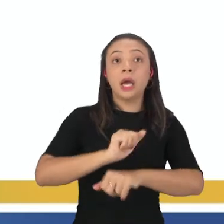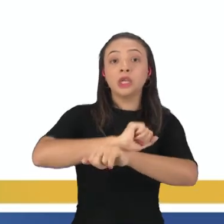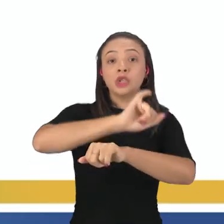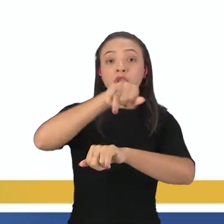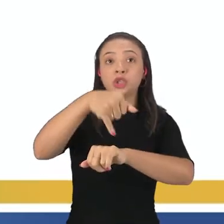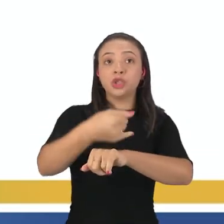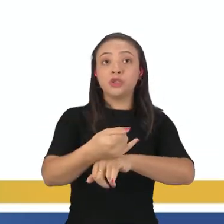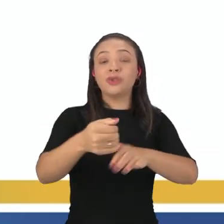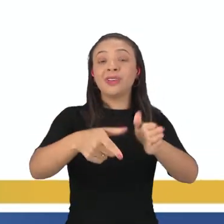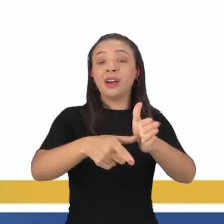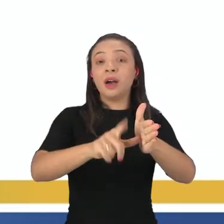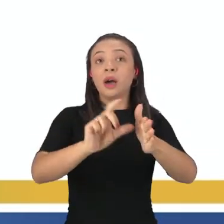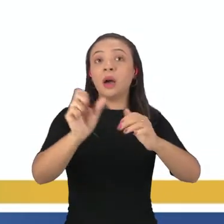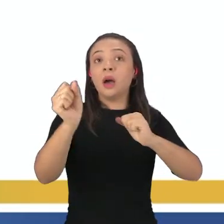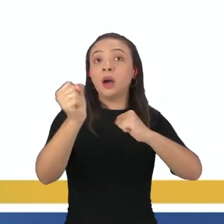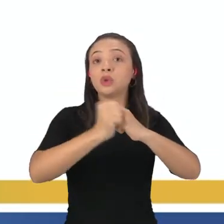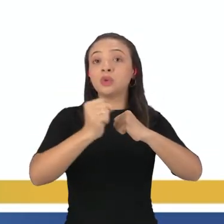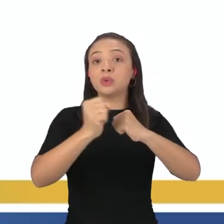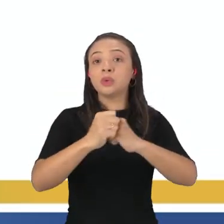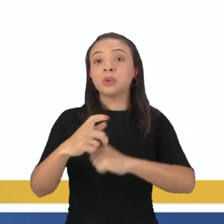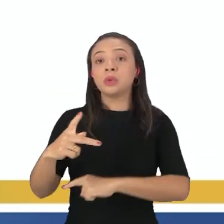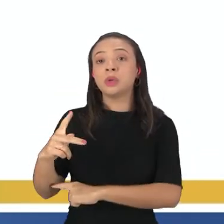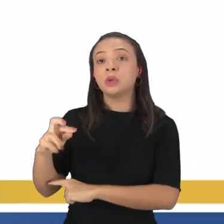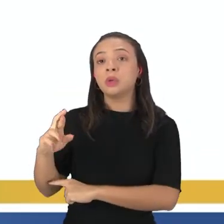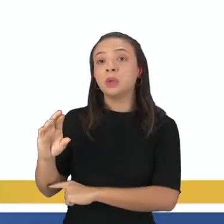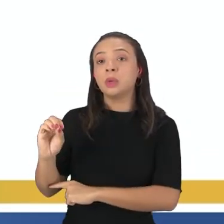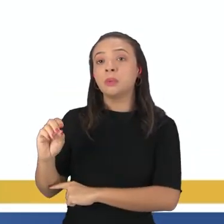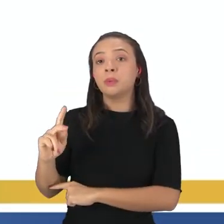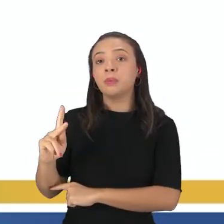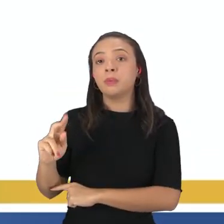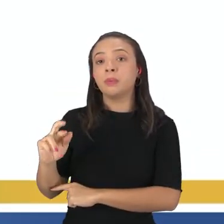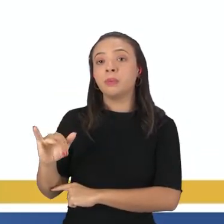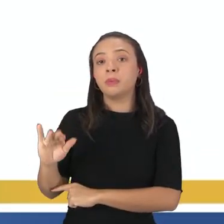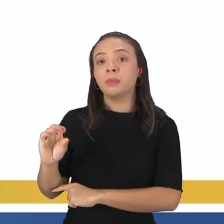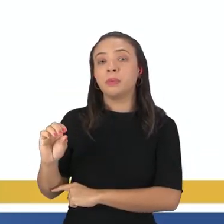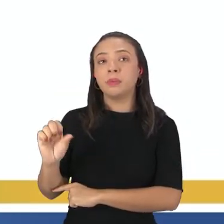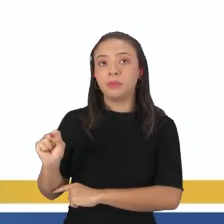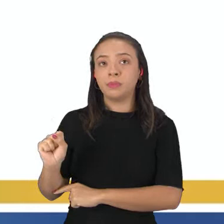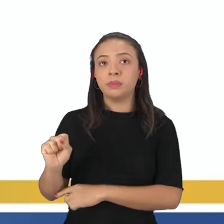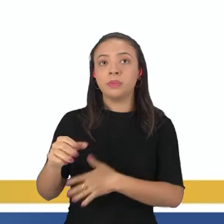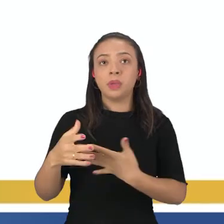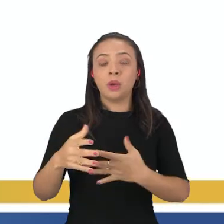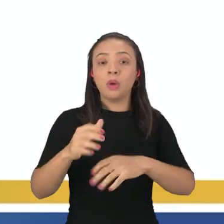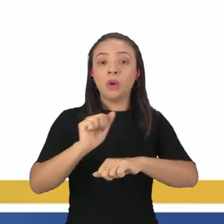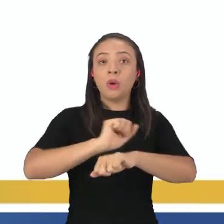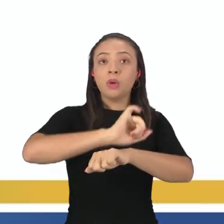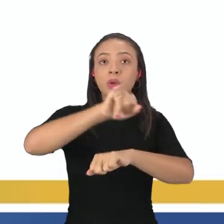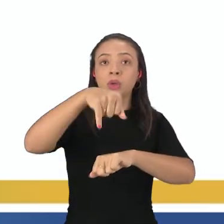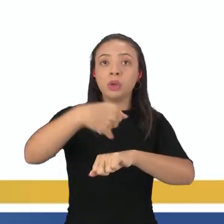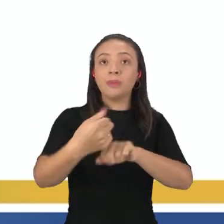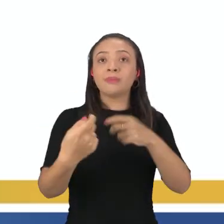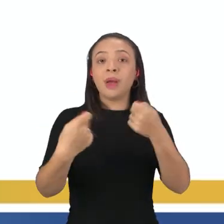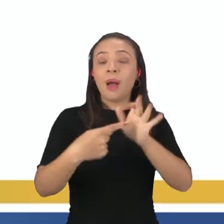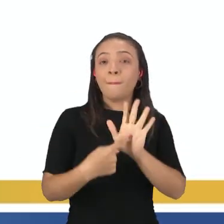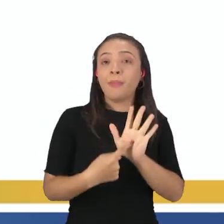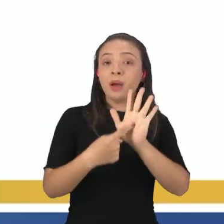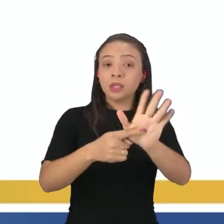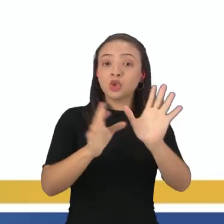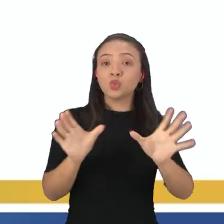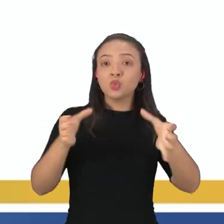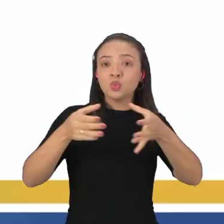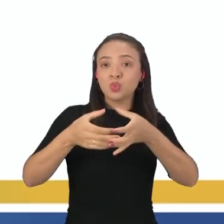Adjetivo anteposto a substantivos próprios. O adjetivo deve aparecer